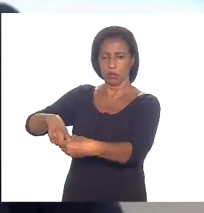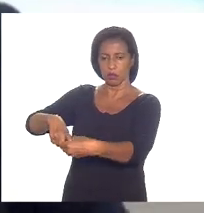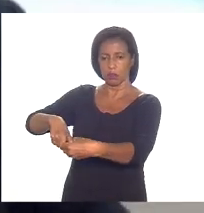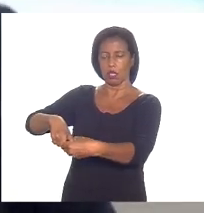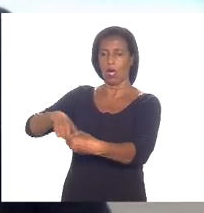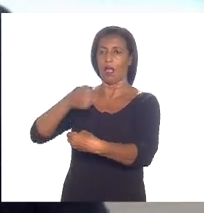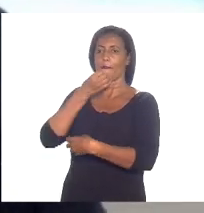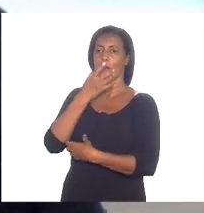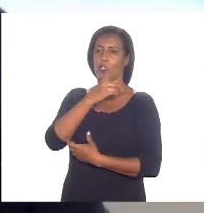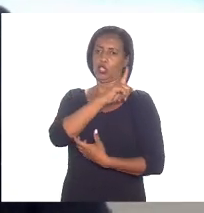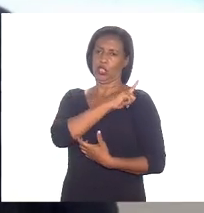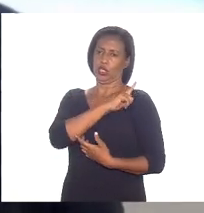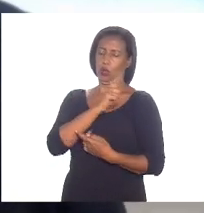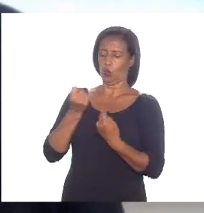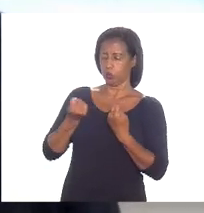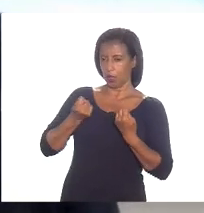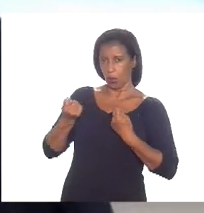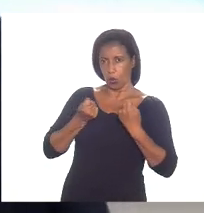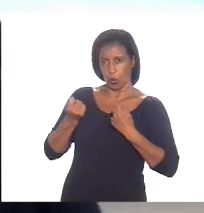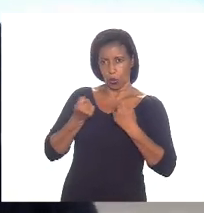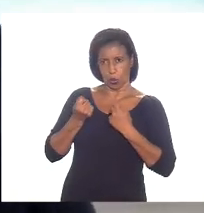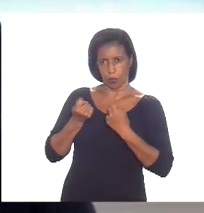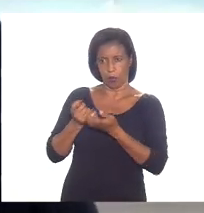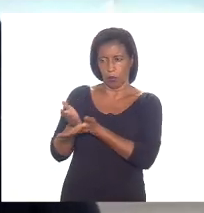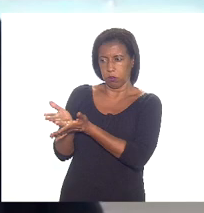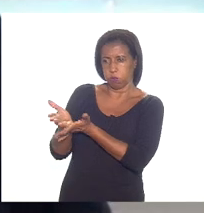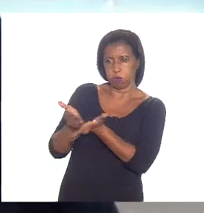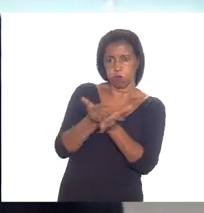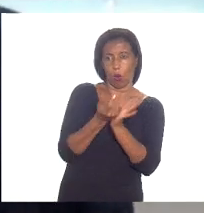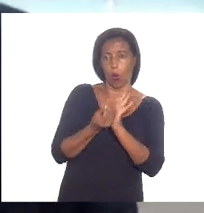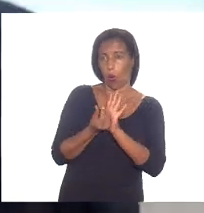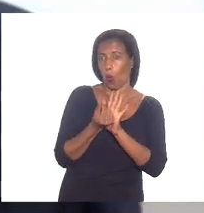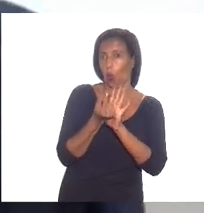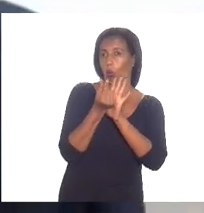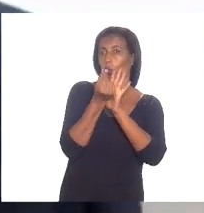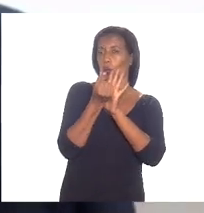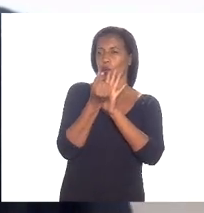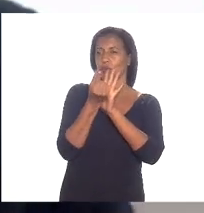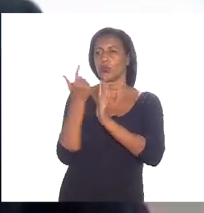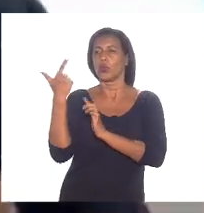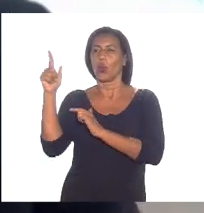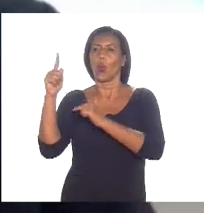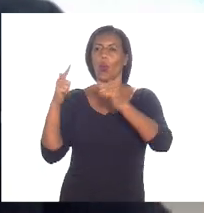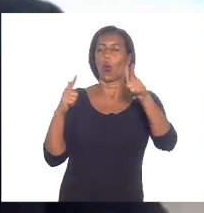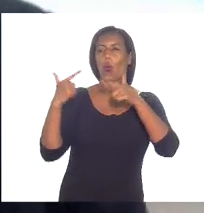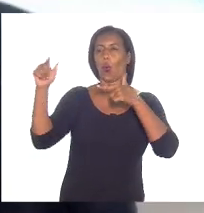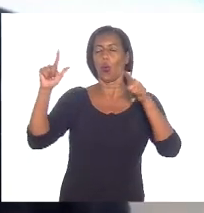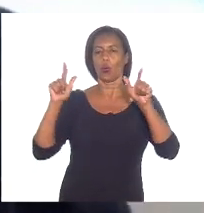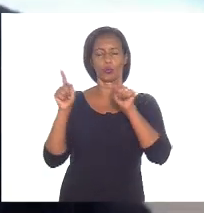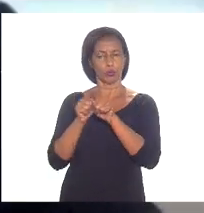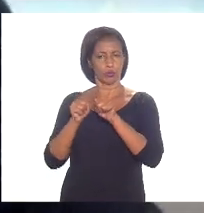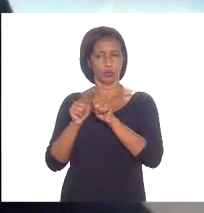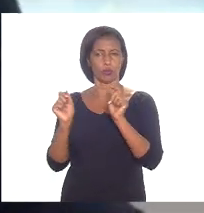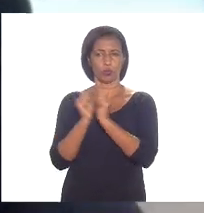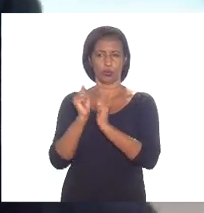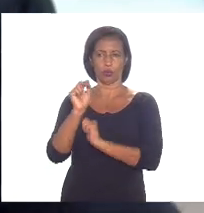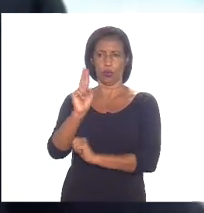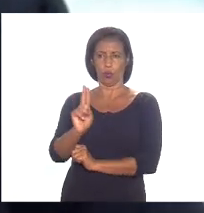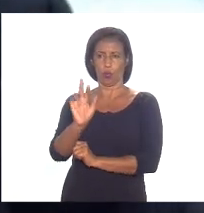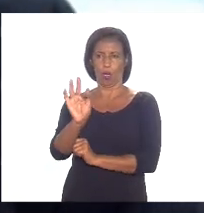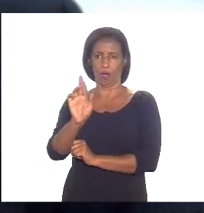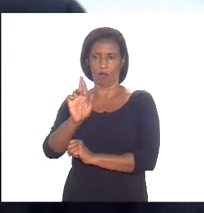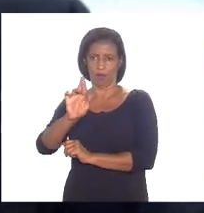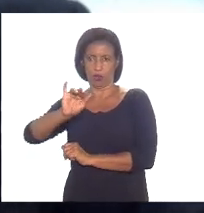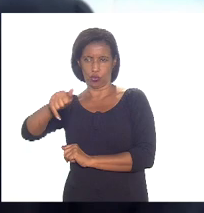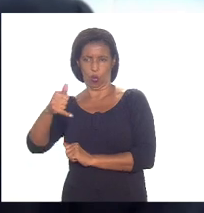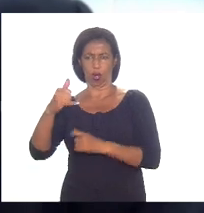fruto da boa gestão da economia, para o orçamento do Estado, e através de outros convênios também com a própria UFRJ, com a